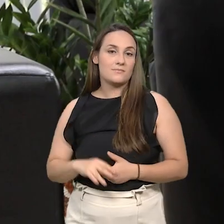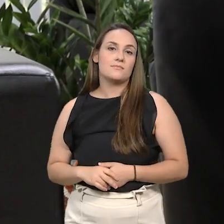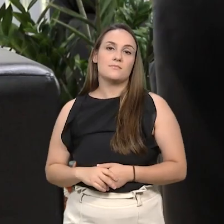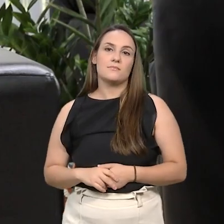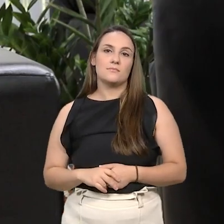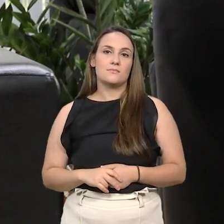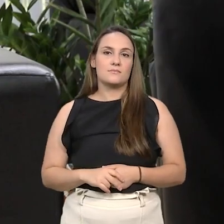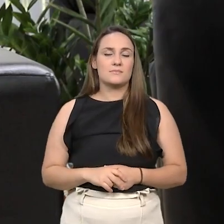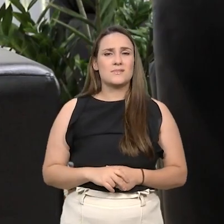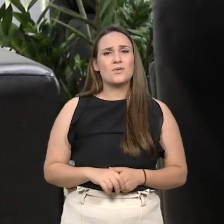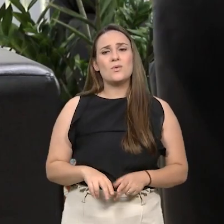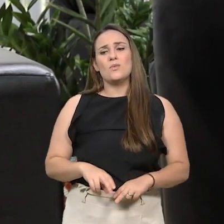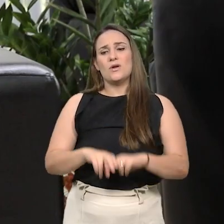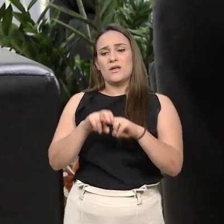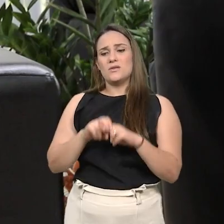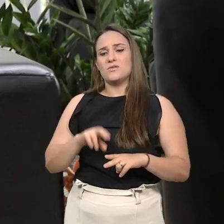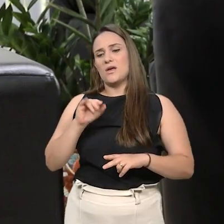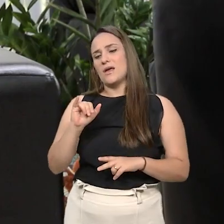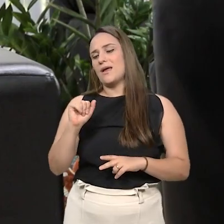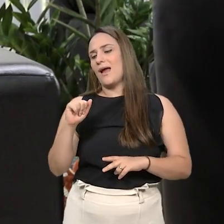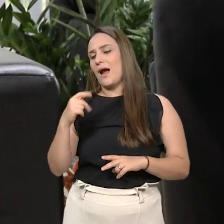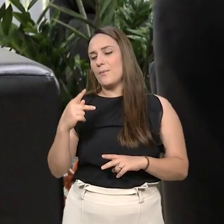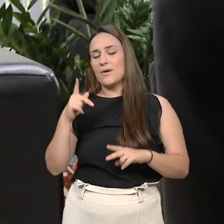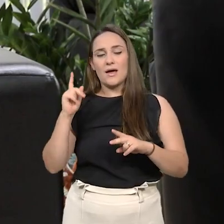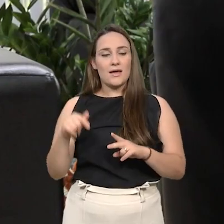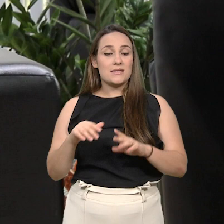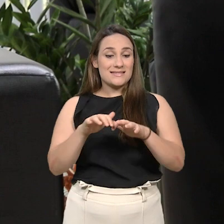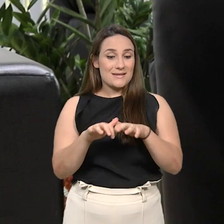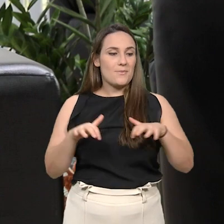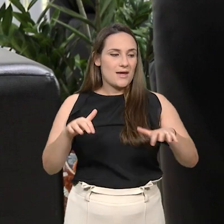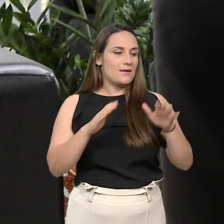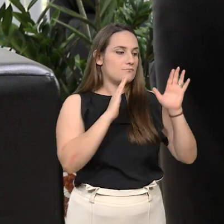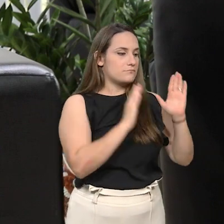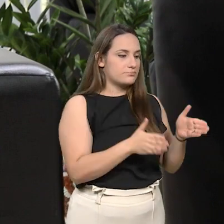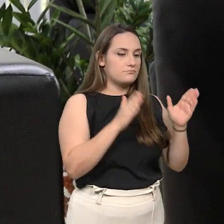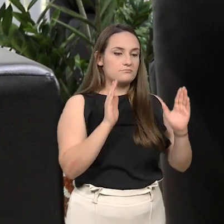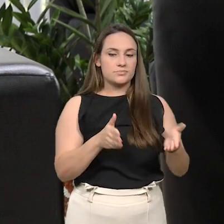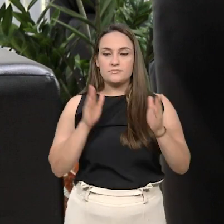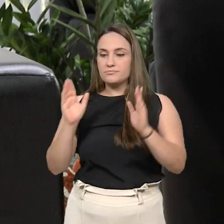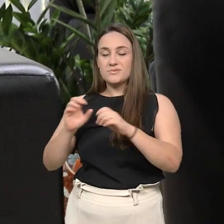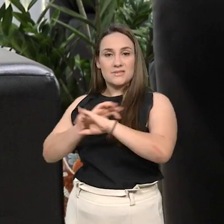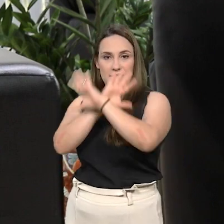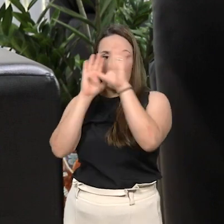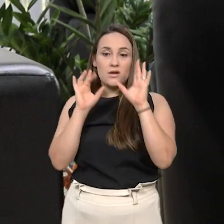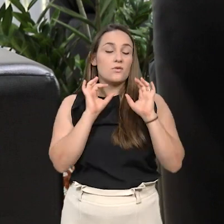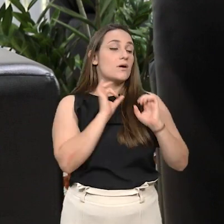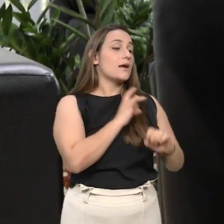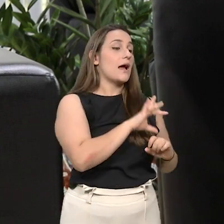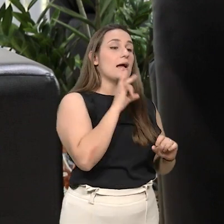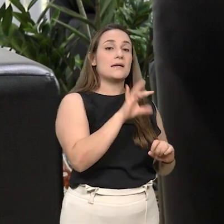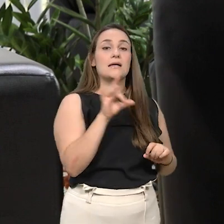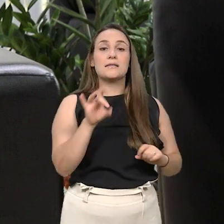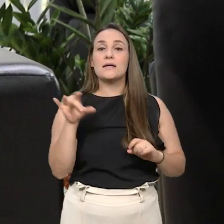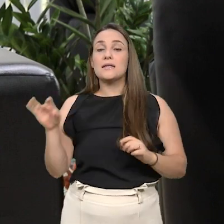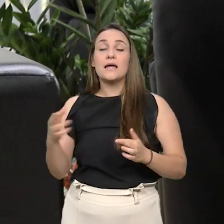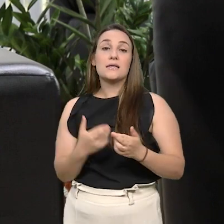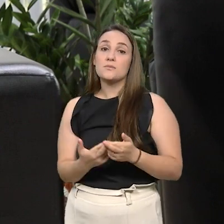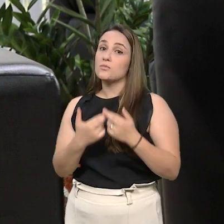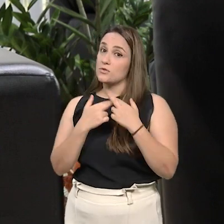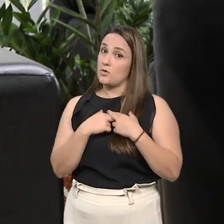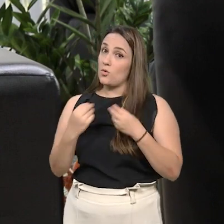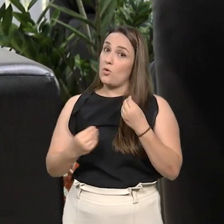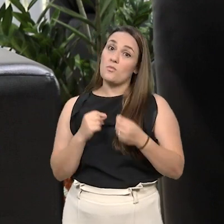os IAPs nada mais são do que colocar de forma clara o que é de cada um. E isso pode